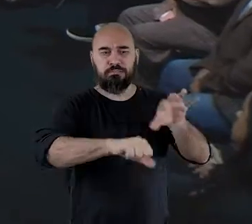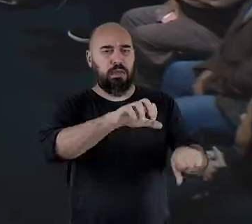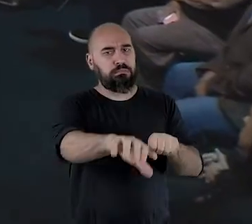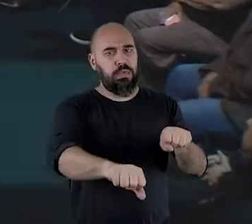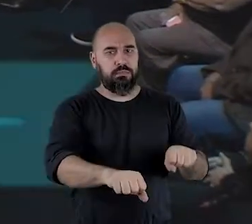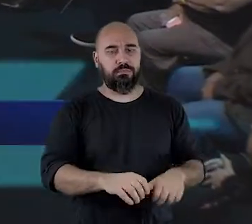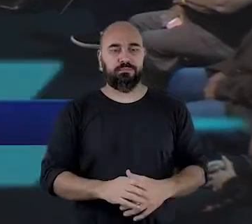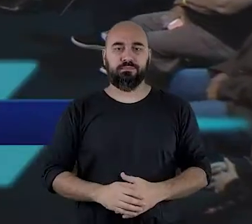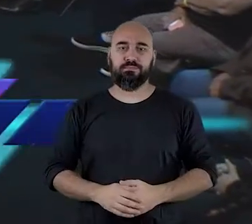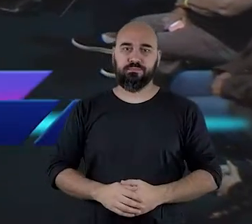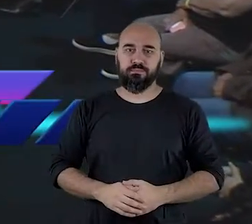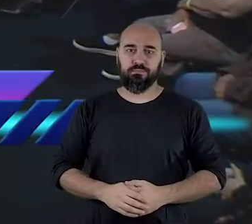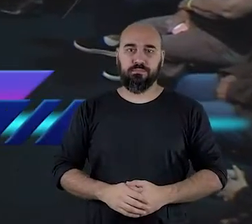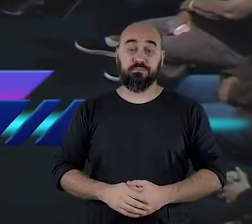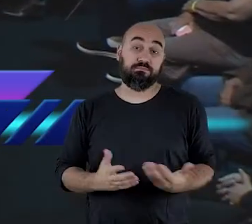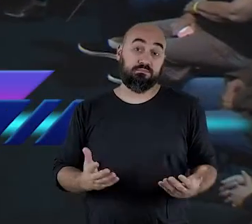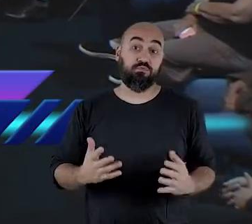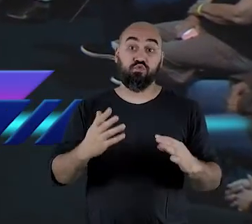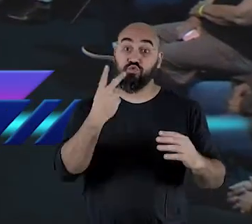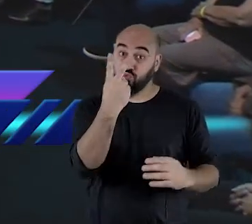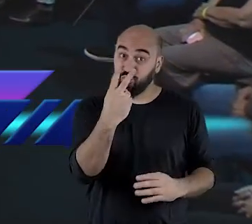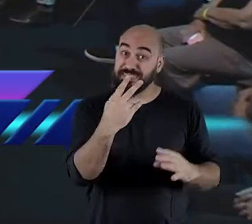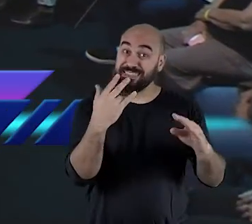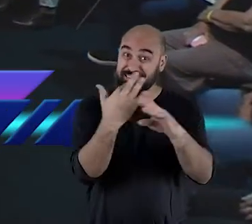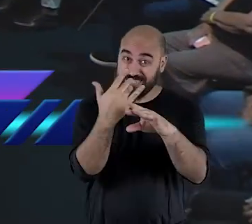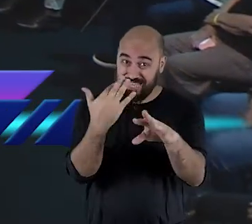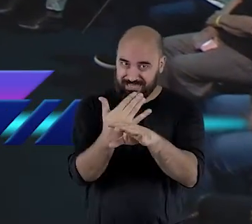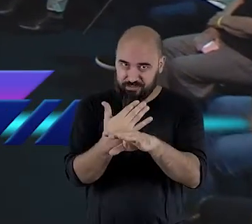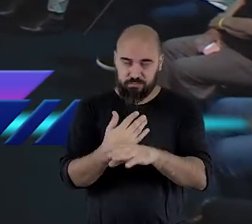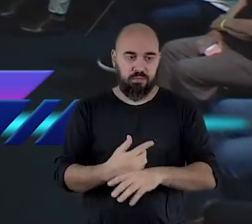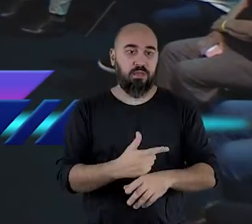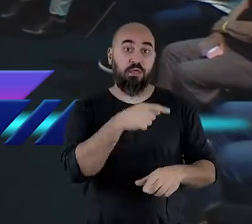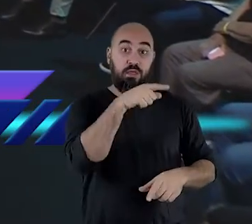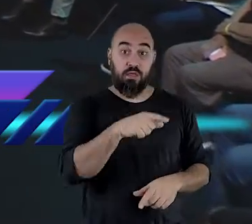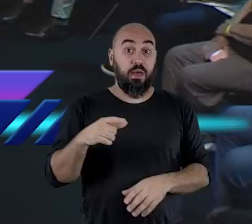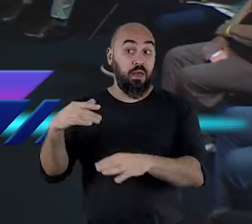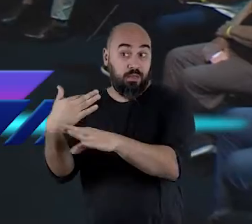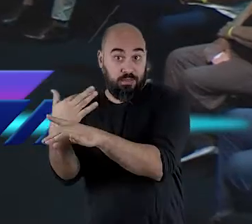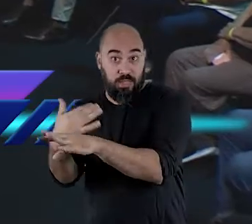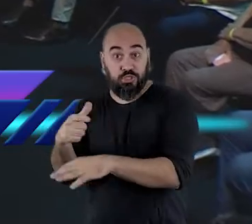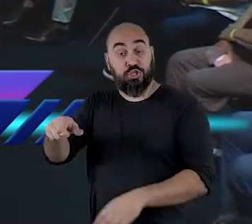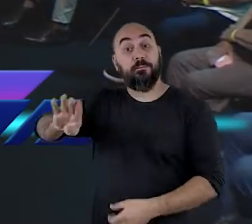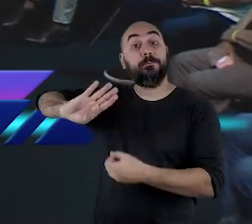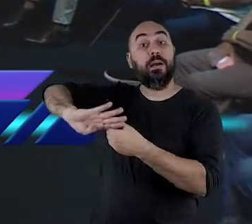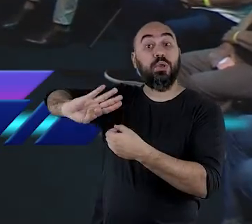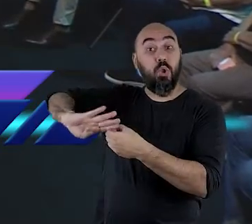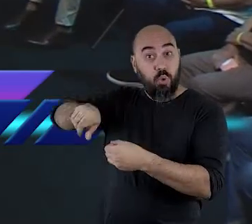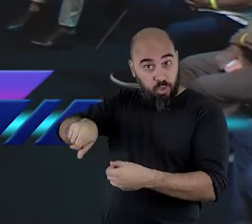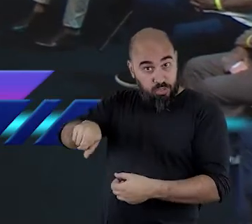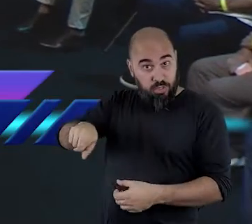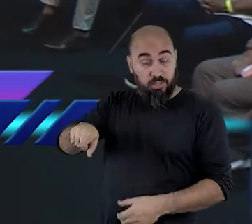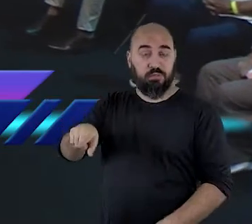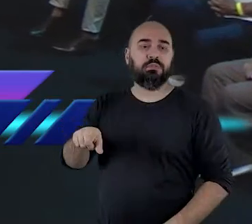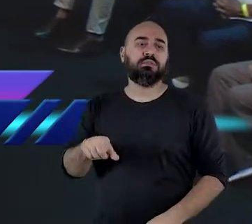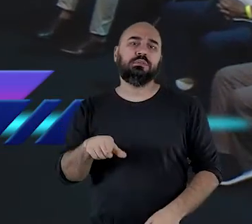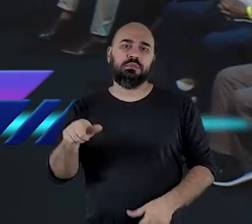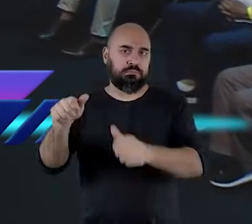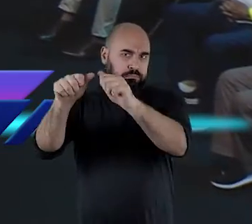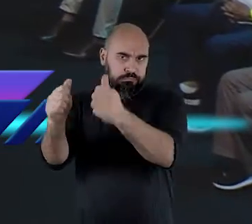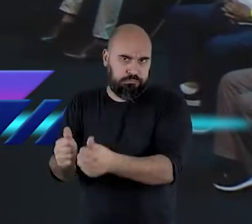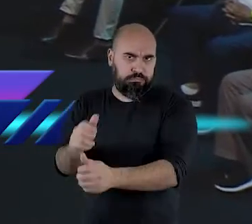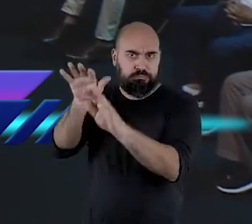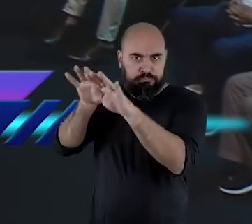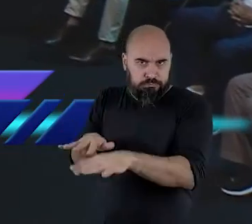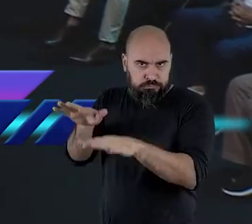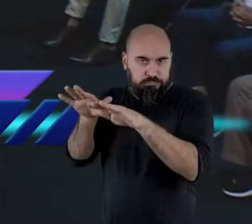conflito entre duas cidades: Babilônia, pagã, e Jerusalém, cidade do povo de